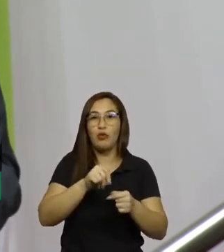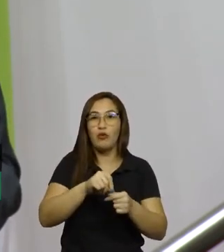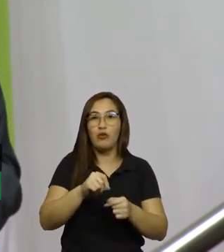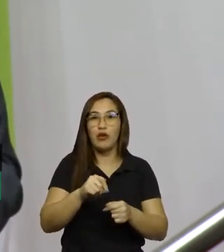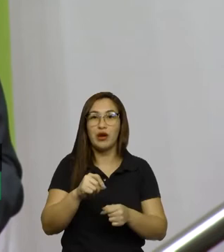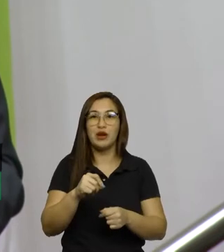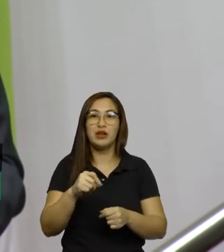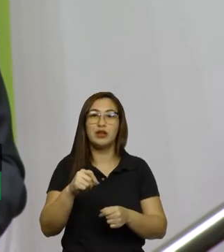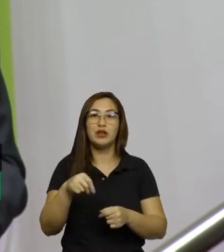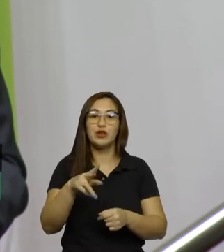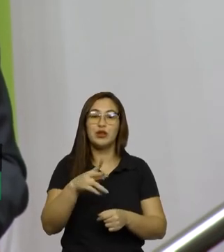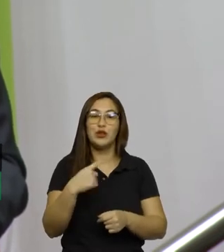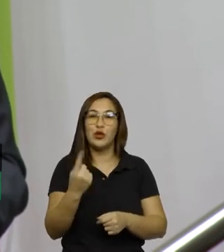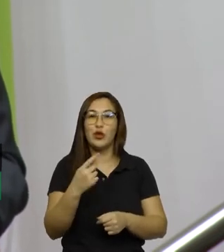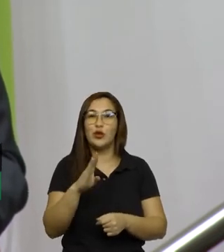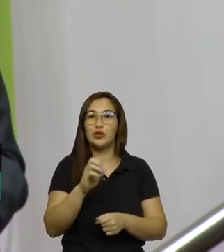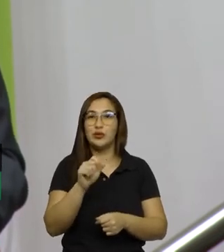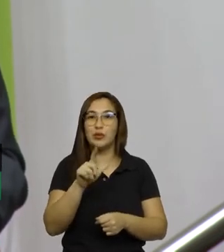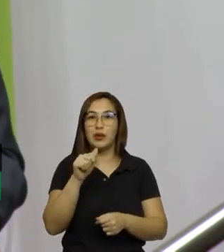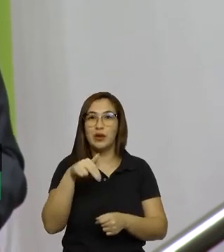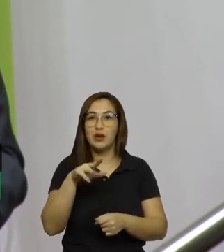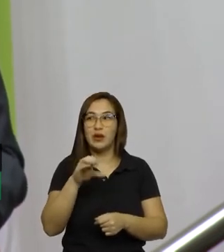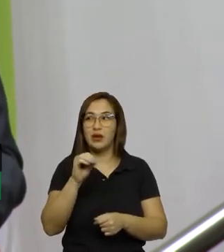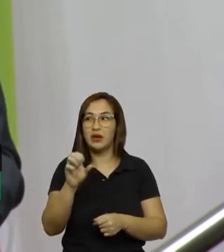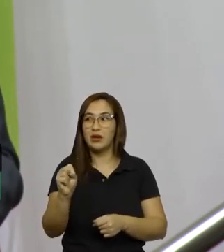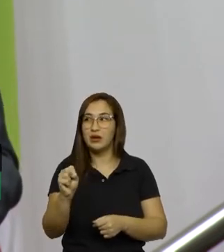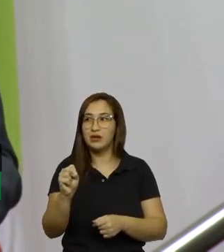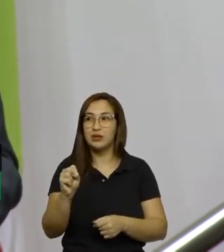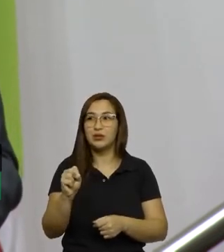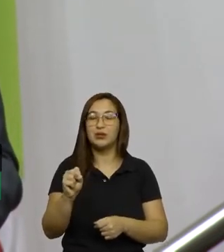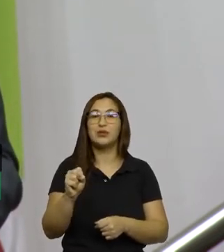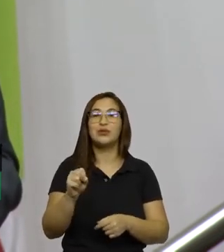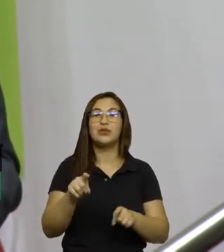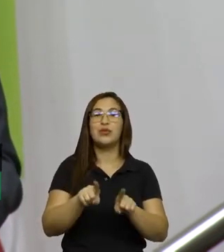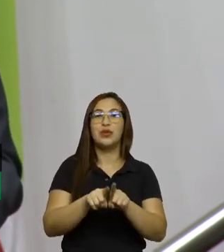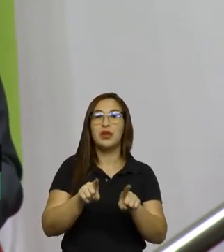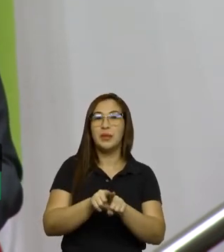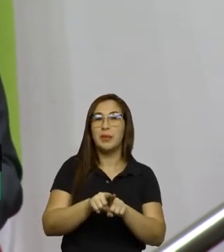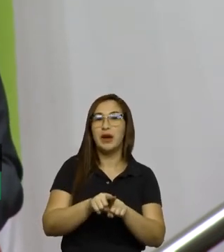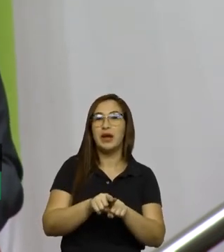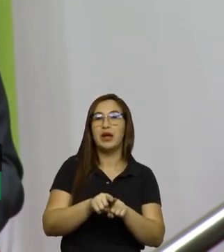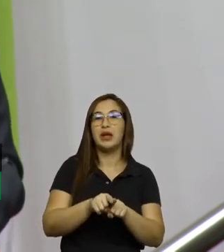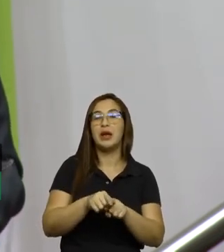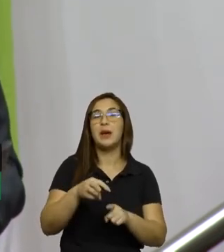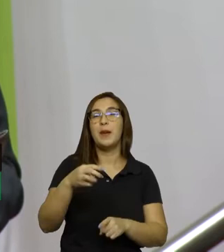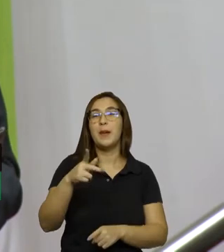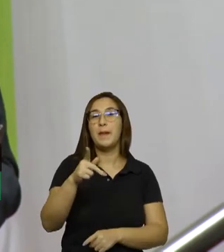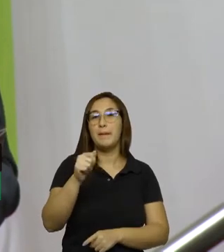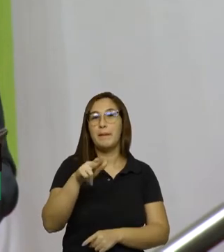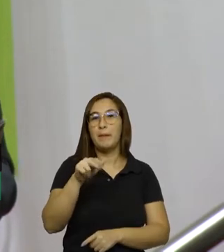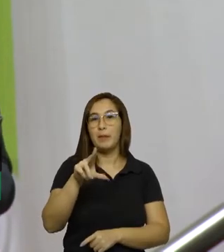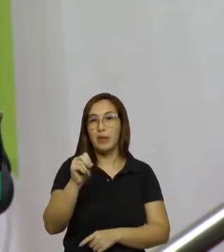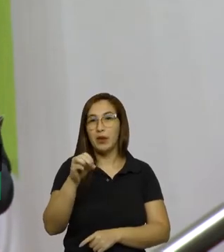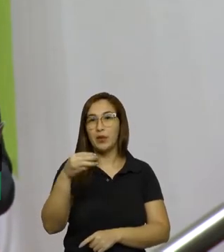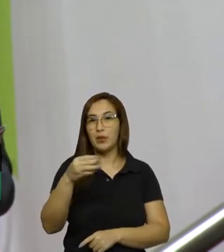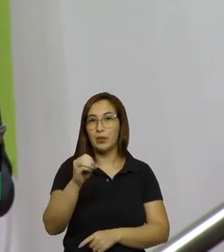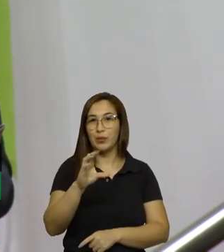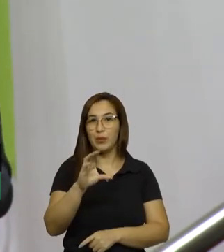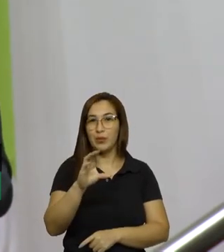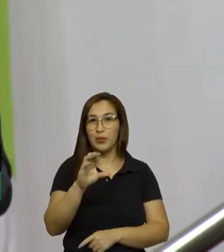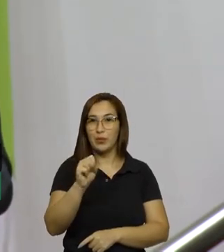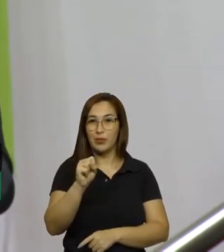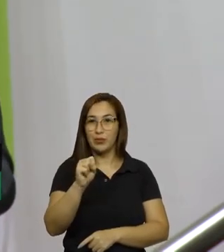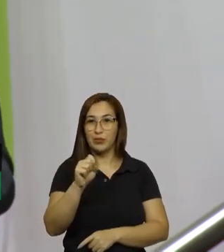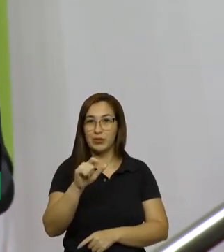Balanço. Depois nós temos na quinta-feira, 21 de abril, Paulinho Mocelim. Nós temos também na sexta-feira a atração